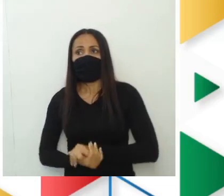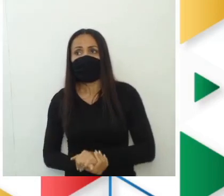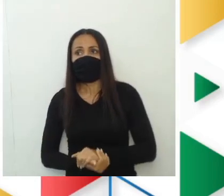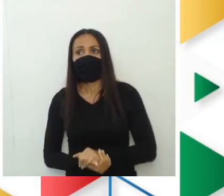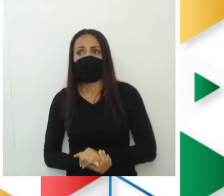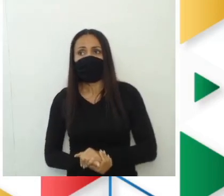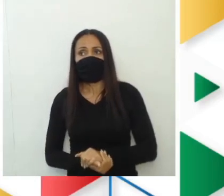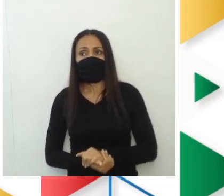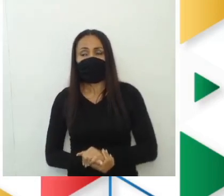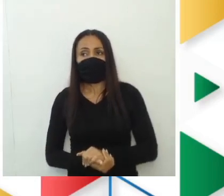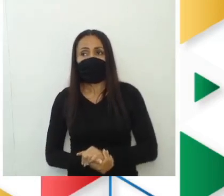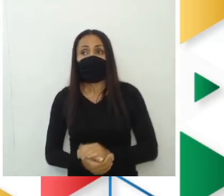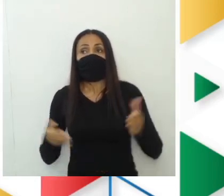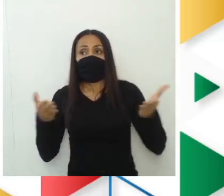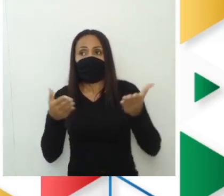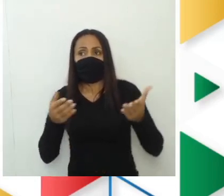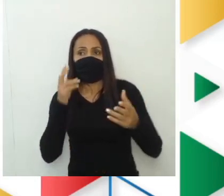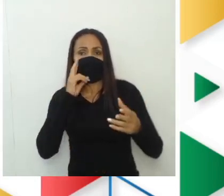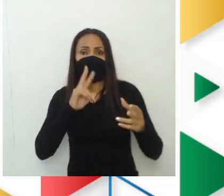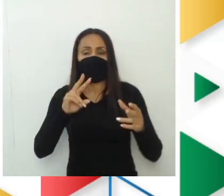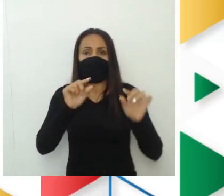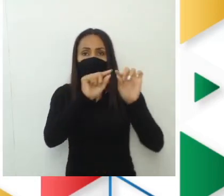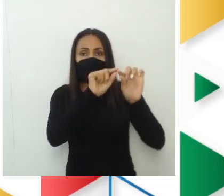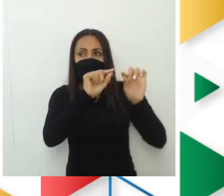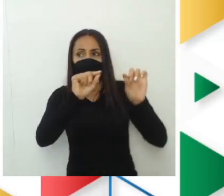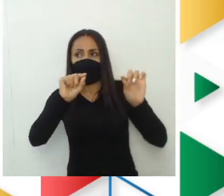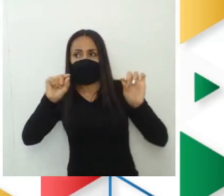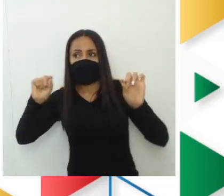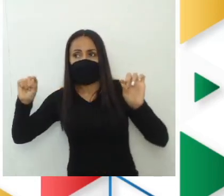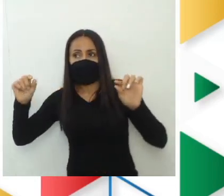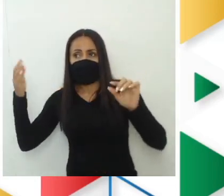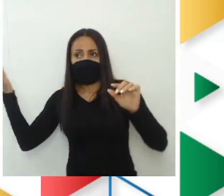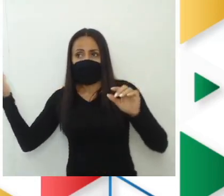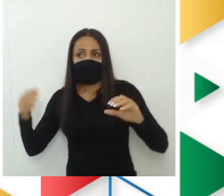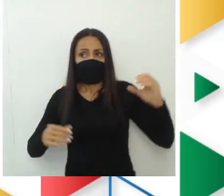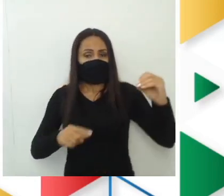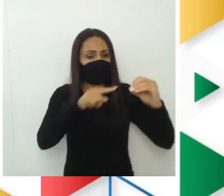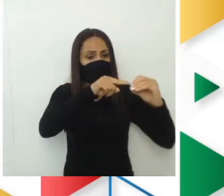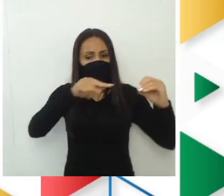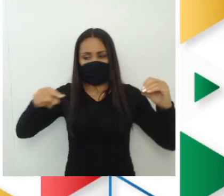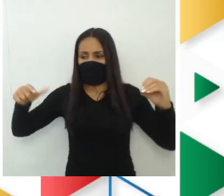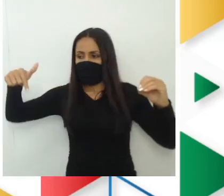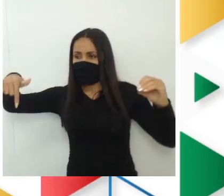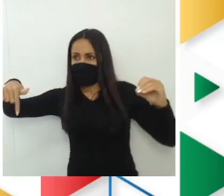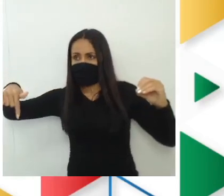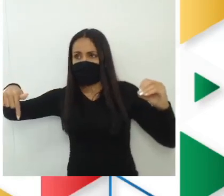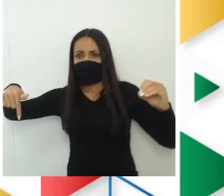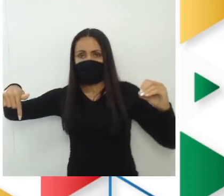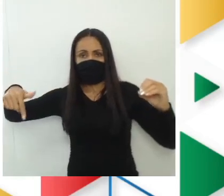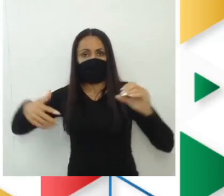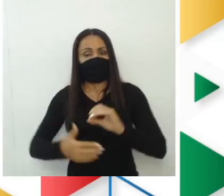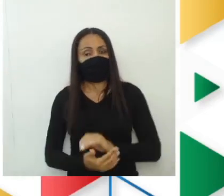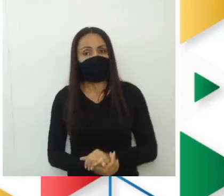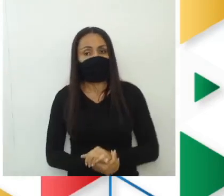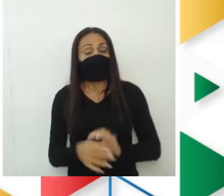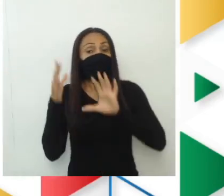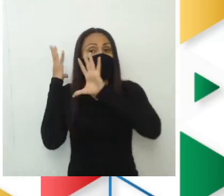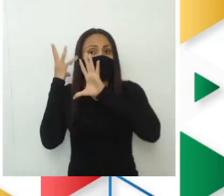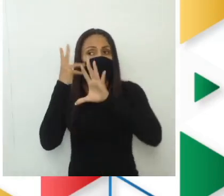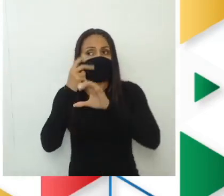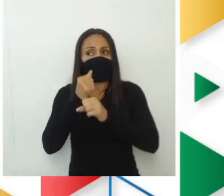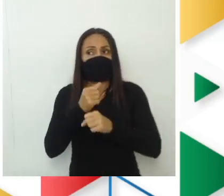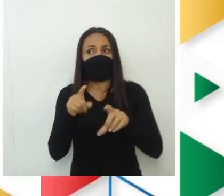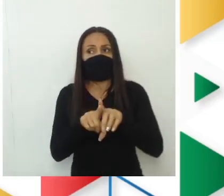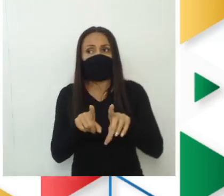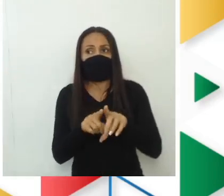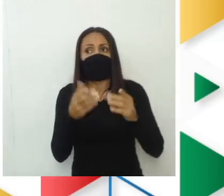tá ok? Agora a gente vai ver a reta numérica e os números naturais colocados na reta. Então, ó, revisão da reta numérica para